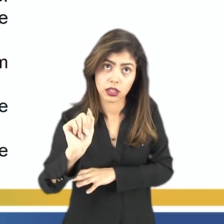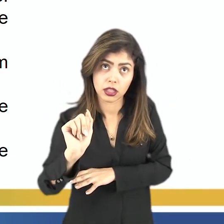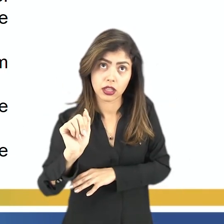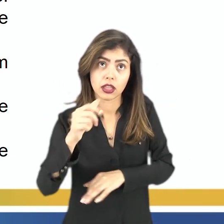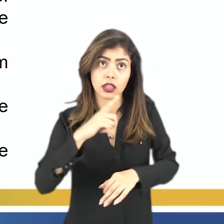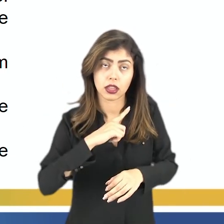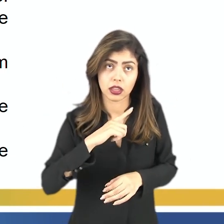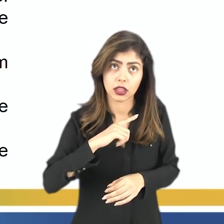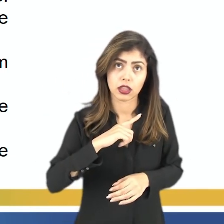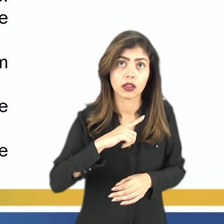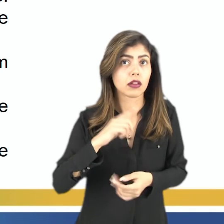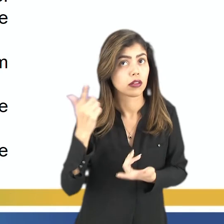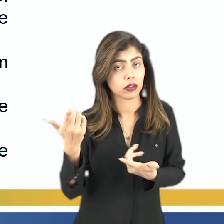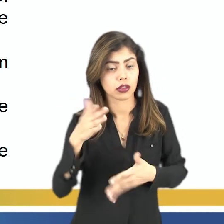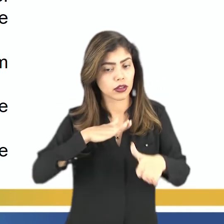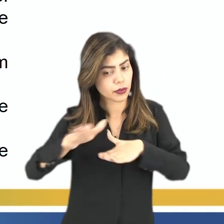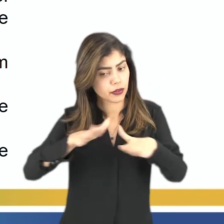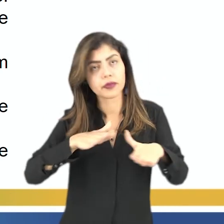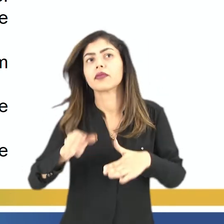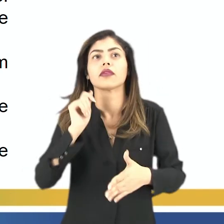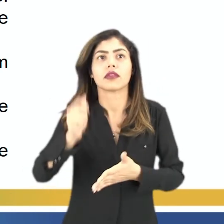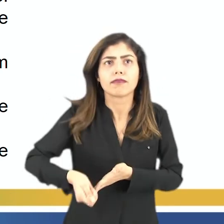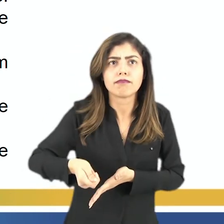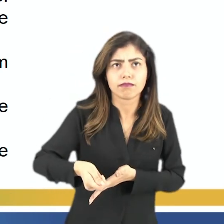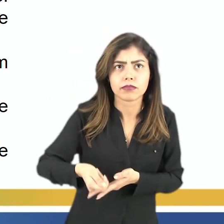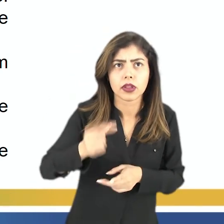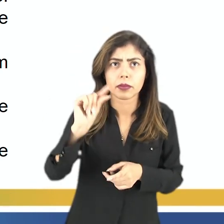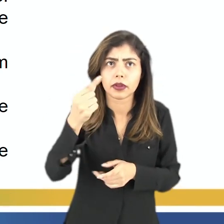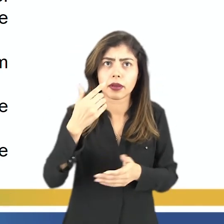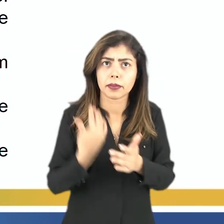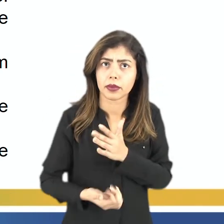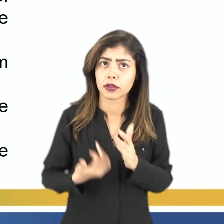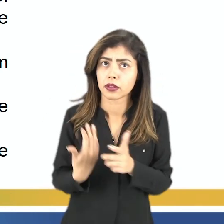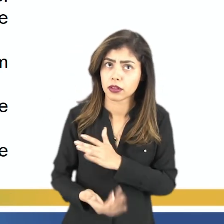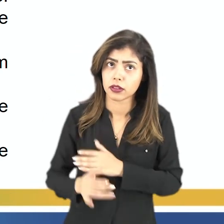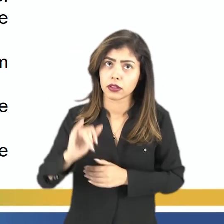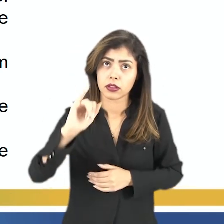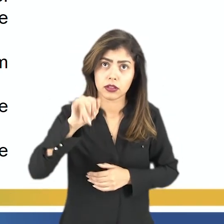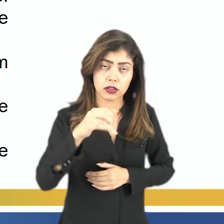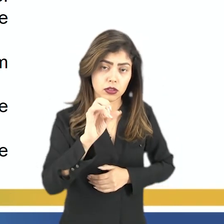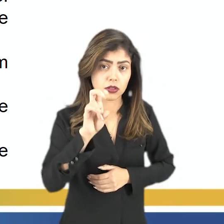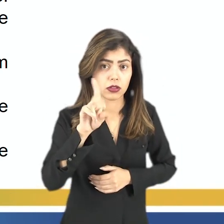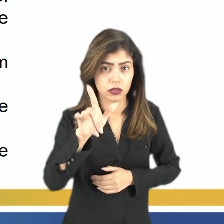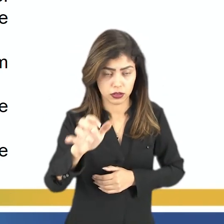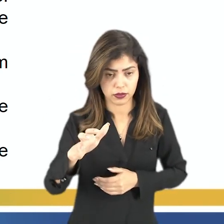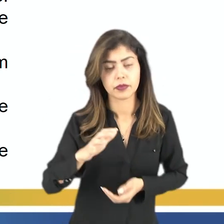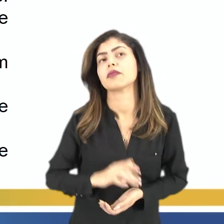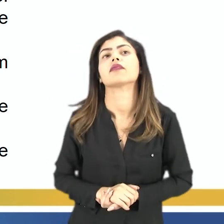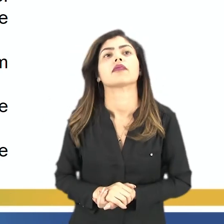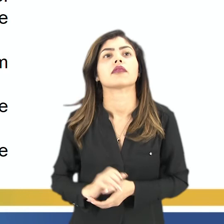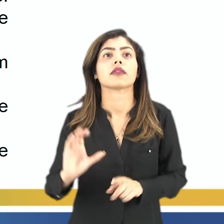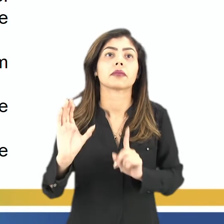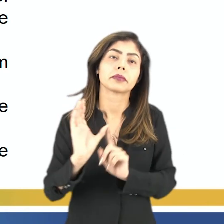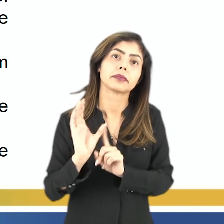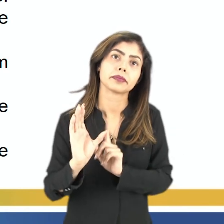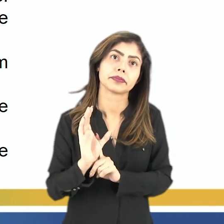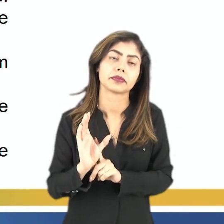cinética. Energia cinética que é a do movimento. E sofre pequenas perdas de energia por efeito Joule. Letra